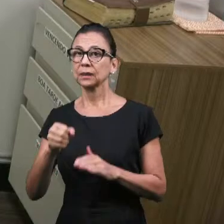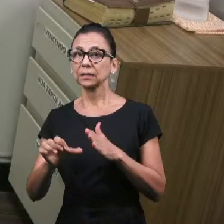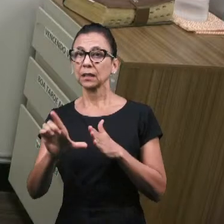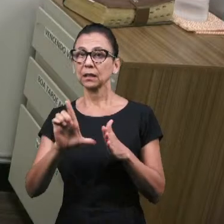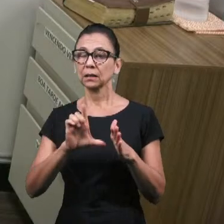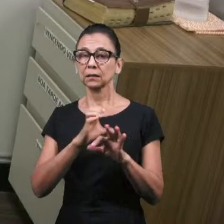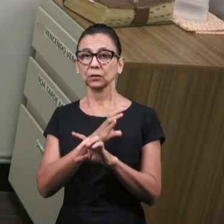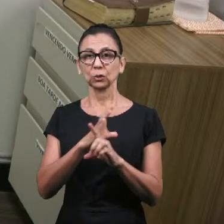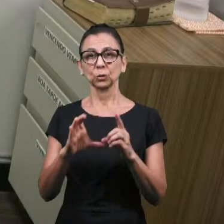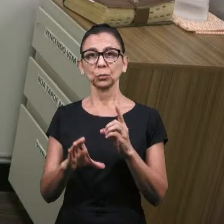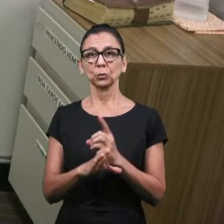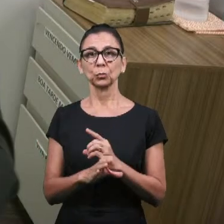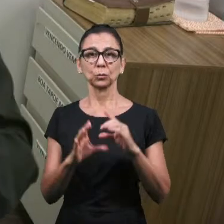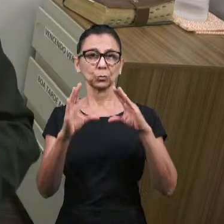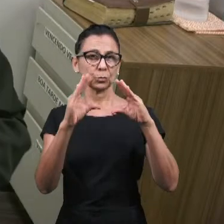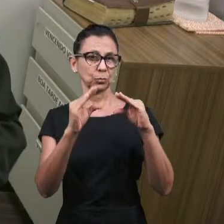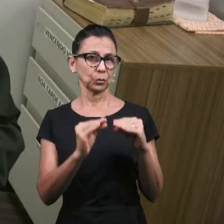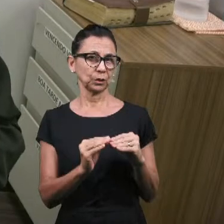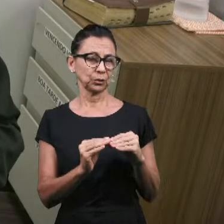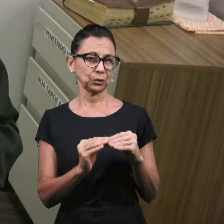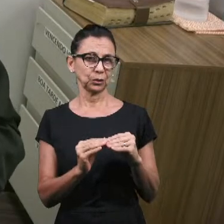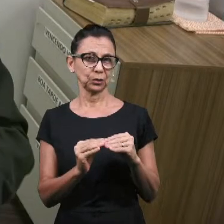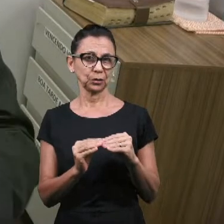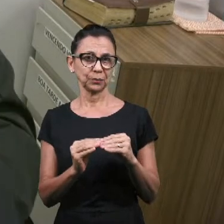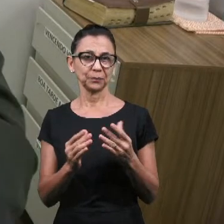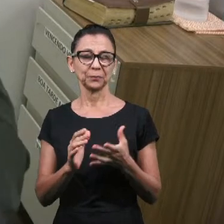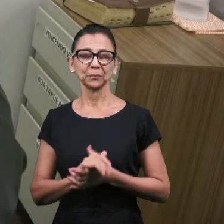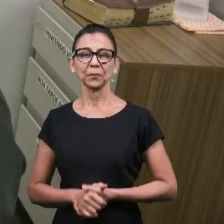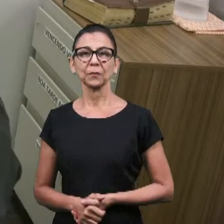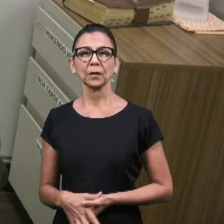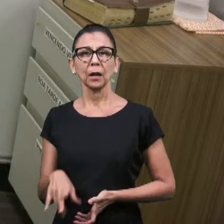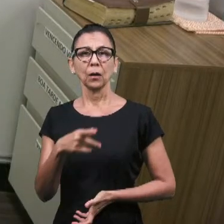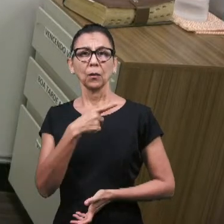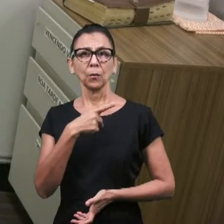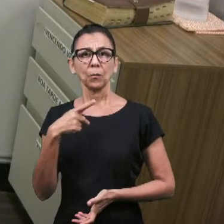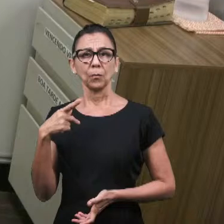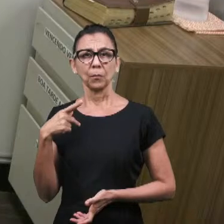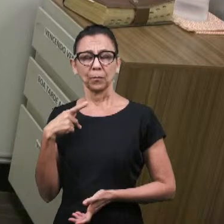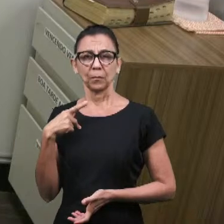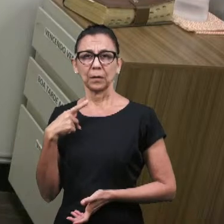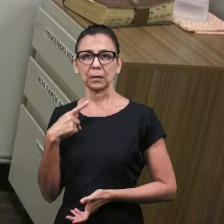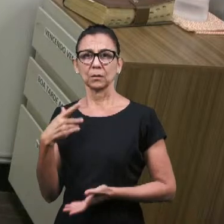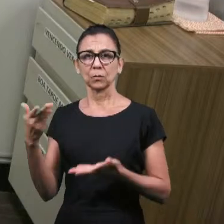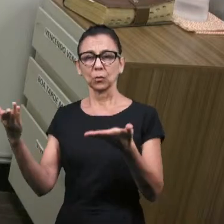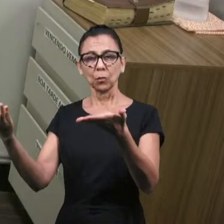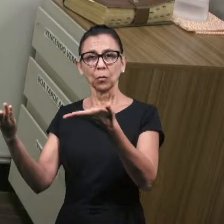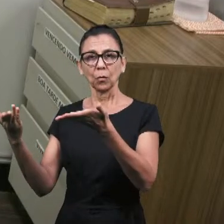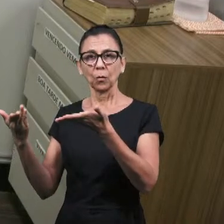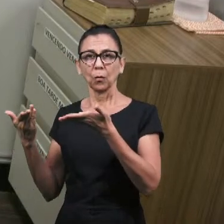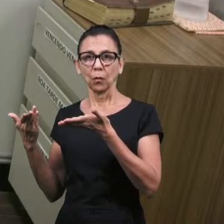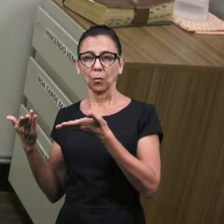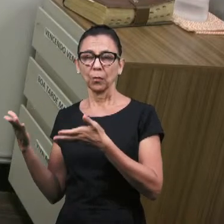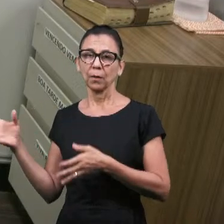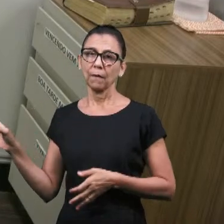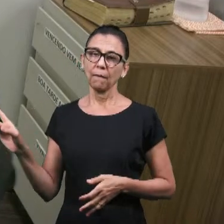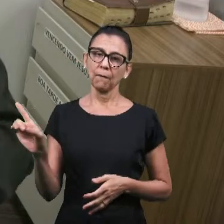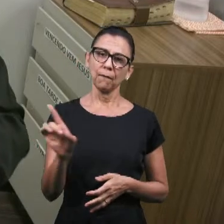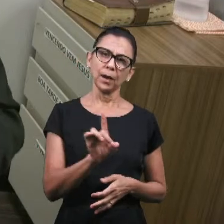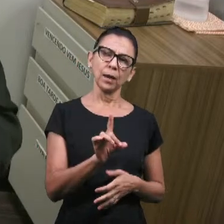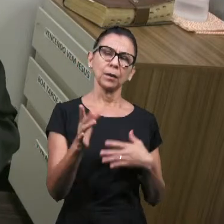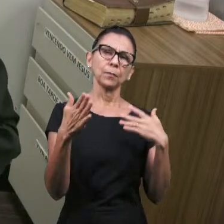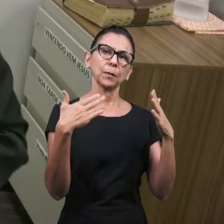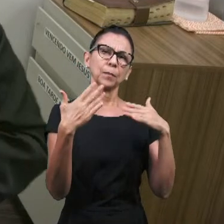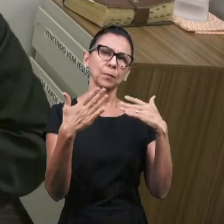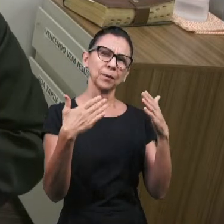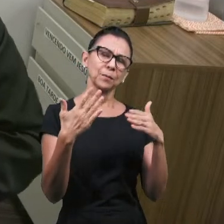culto desta noite e o pregador e no caso conduzirá o culto da noite ele passa aqui e conversa um pouco conosco